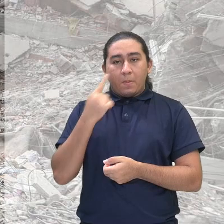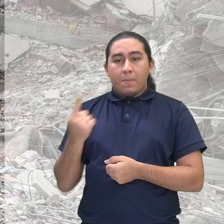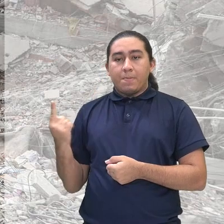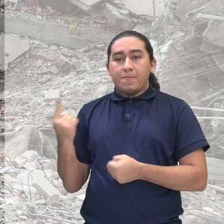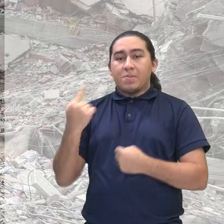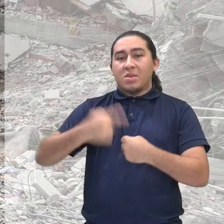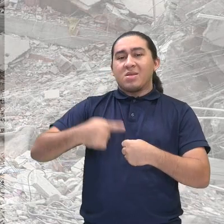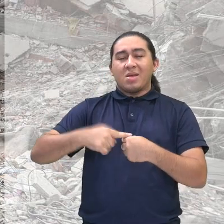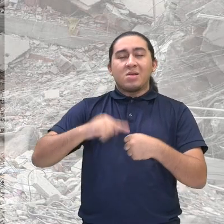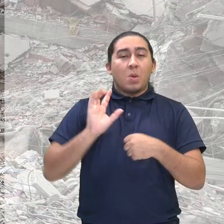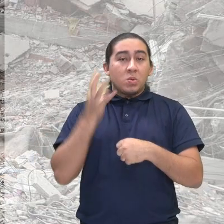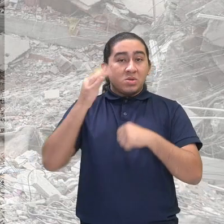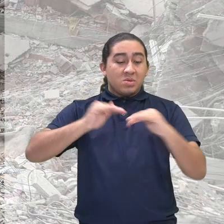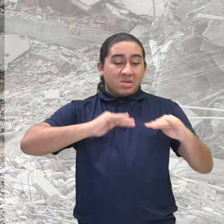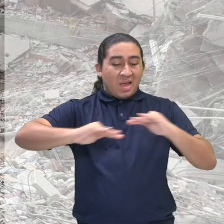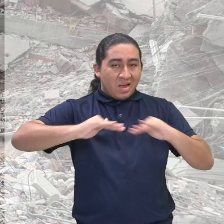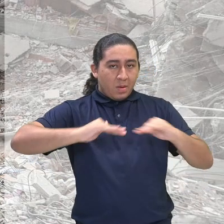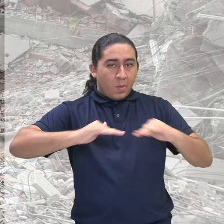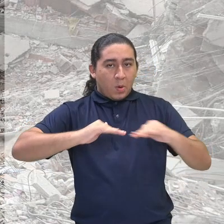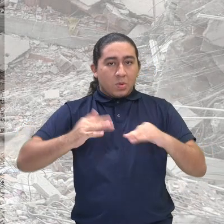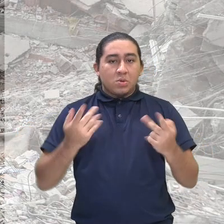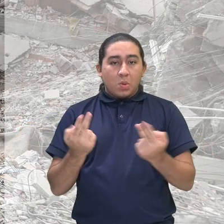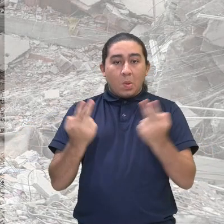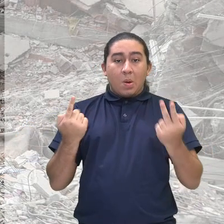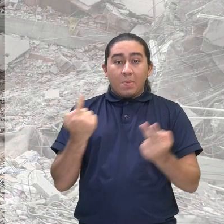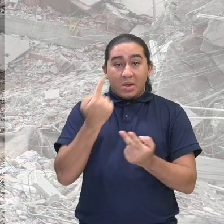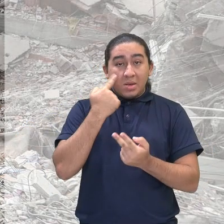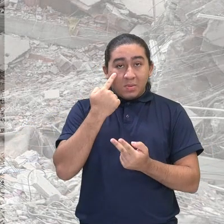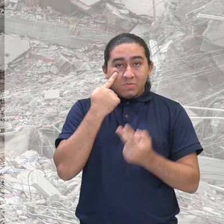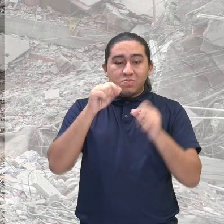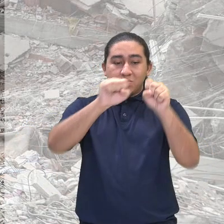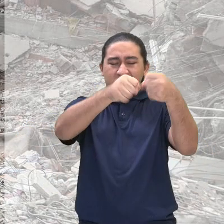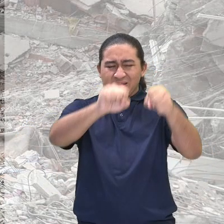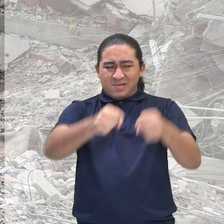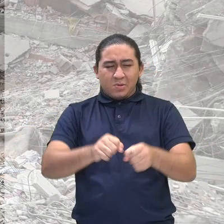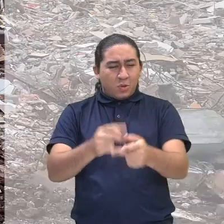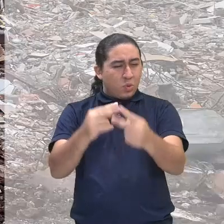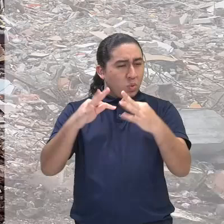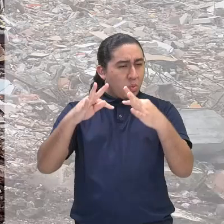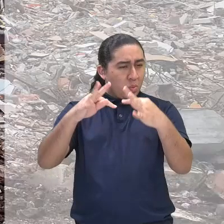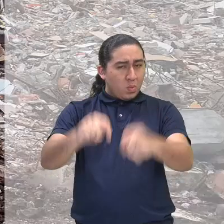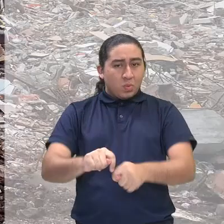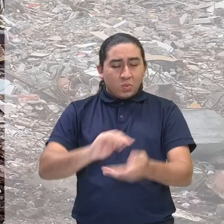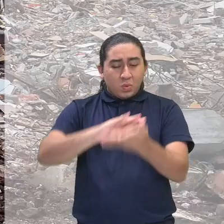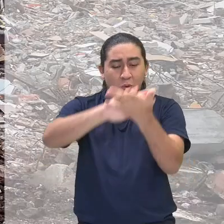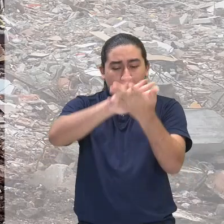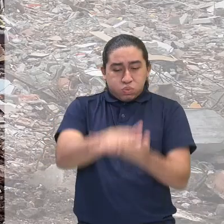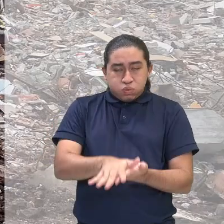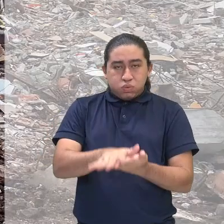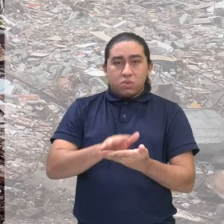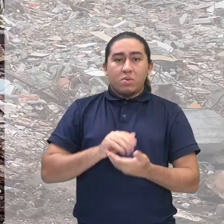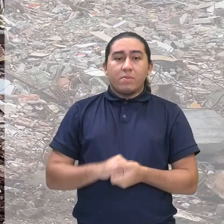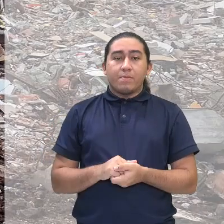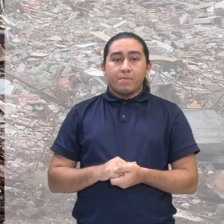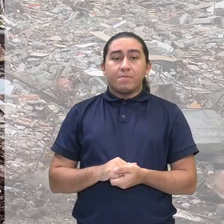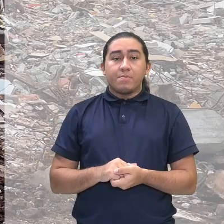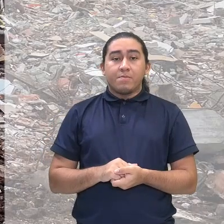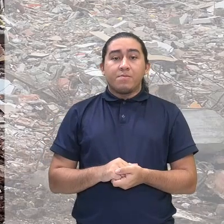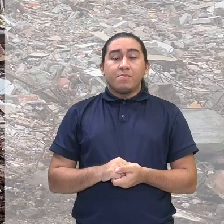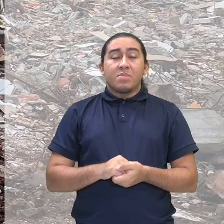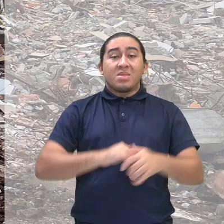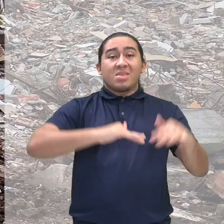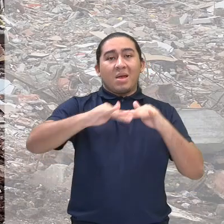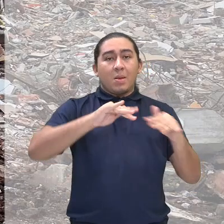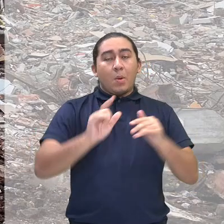que sofreu um terremoto, como a gente pode observar a destruição, né? Sociedade. Os terremotos, tsunamis e